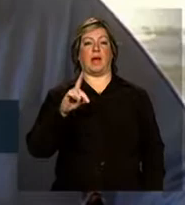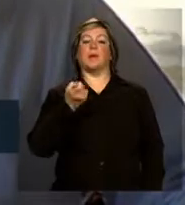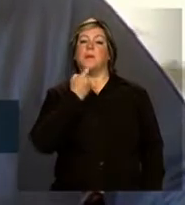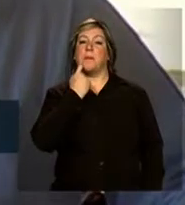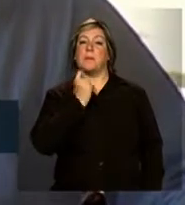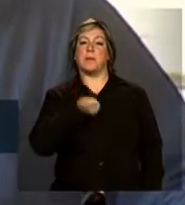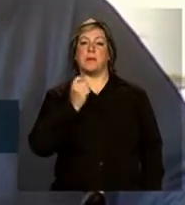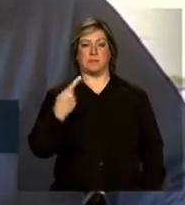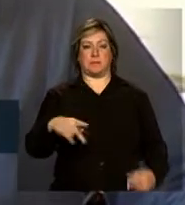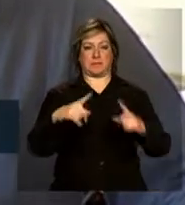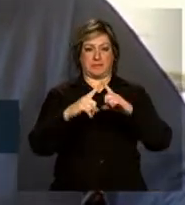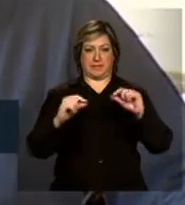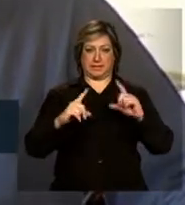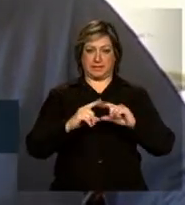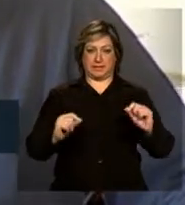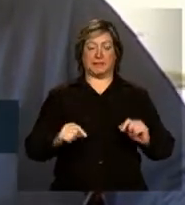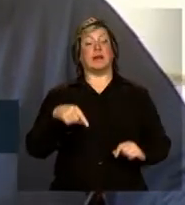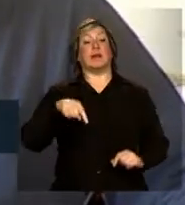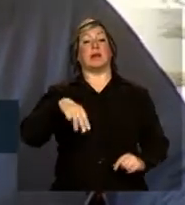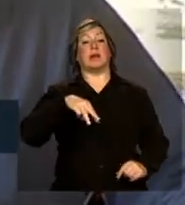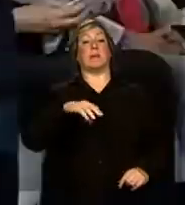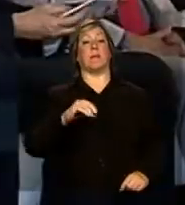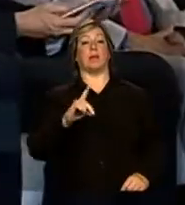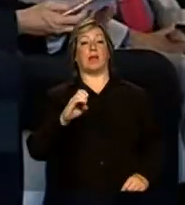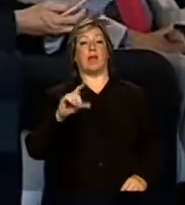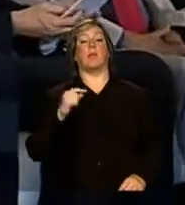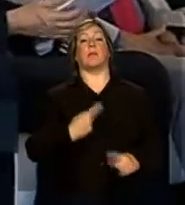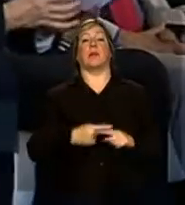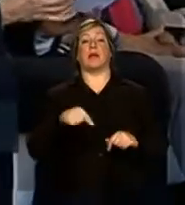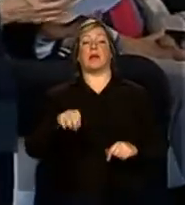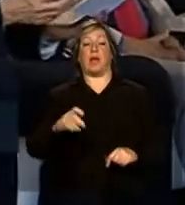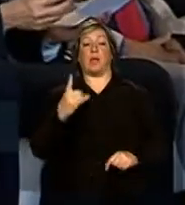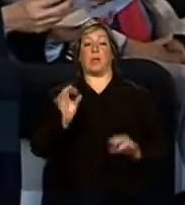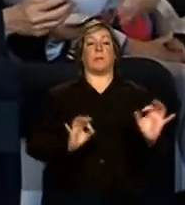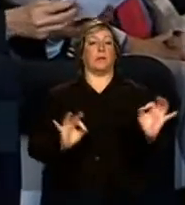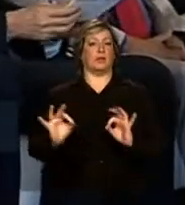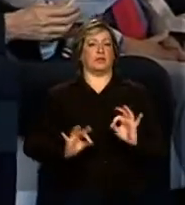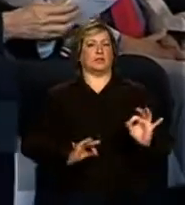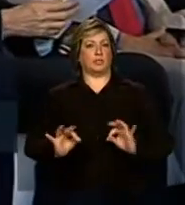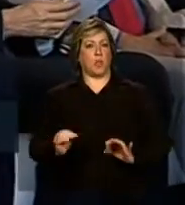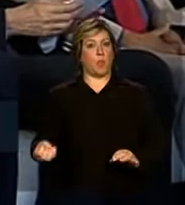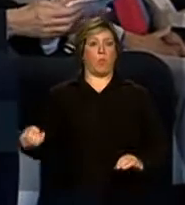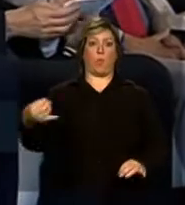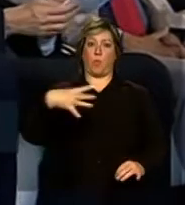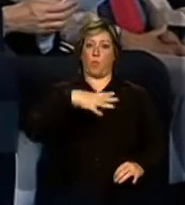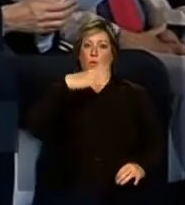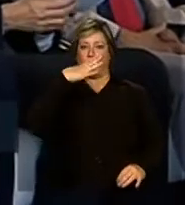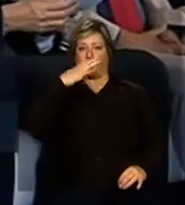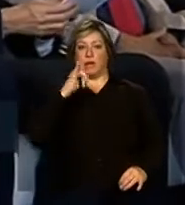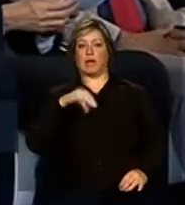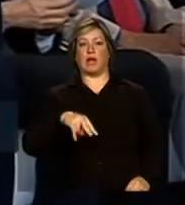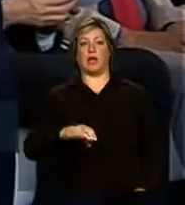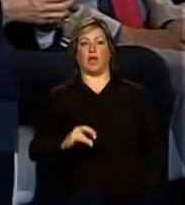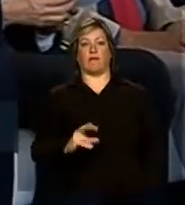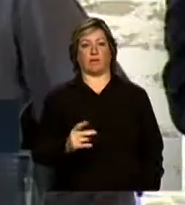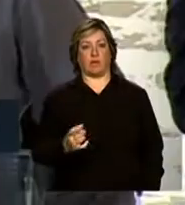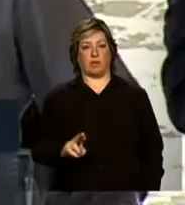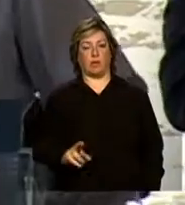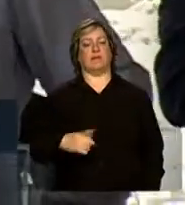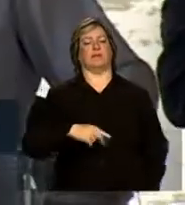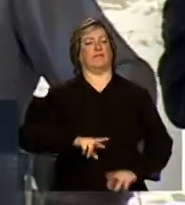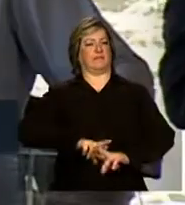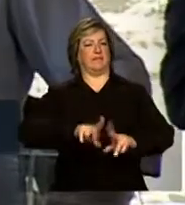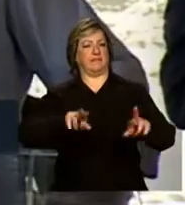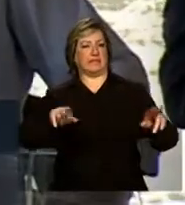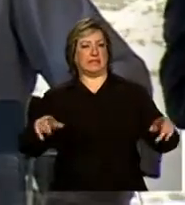Brasília Quando eu digo o modelo ele realmente ele é um projeto inovador ele traz o seu bojo uma série